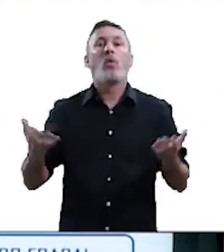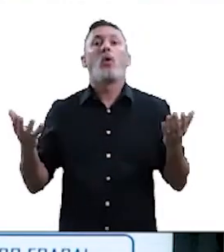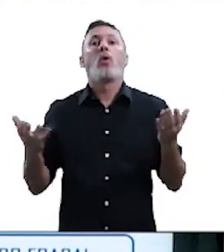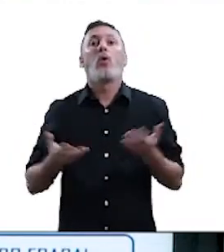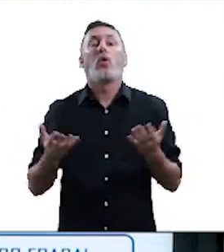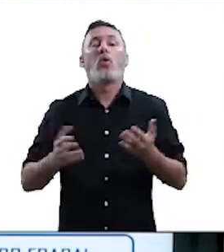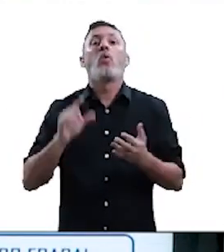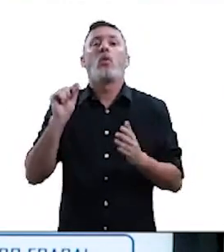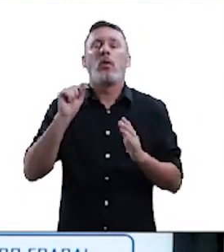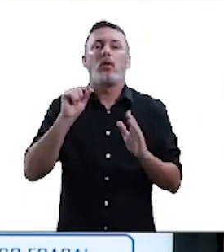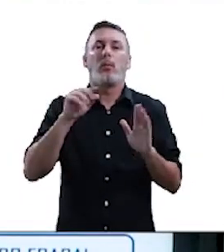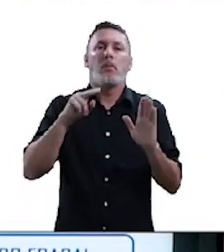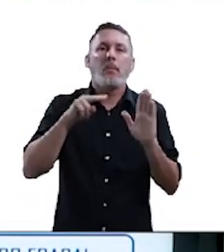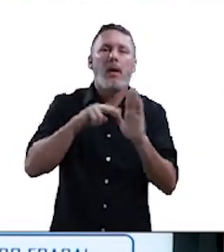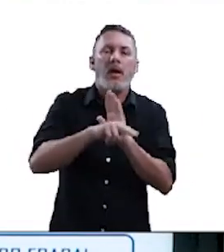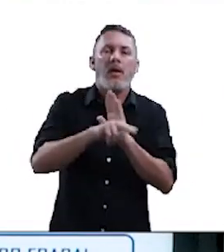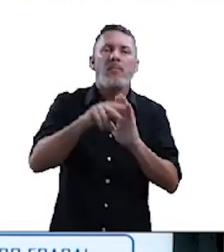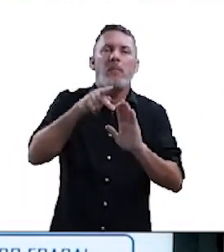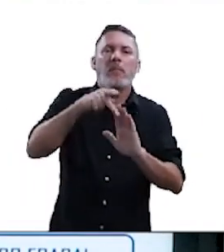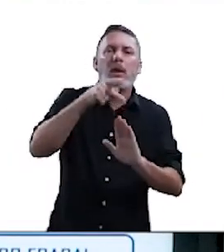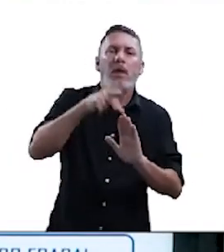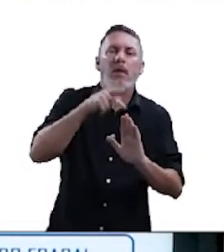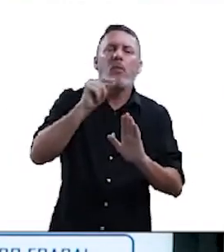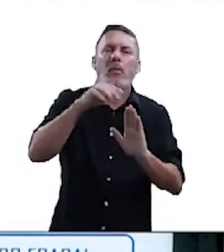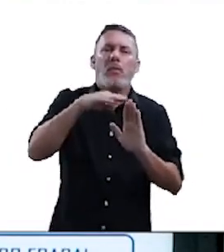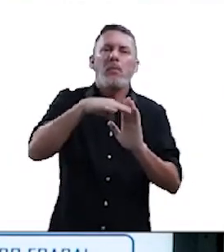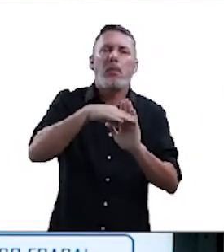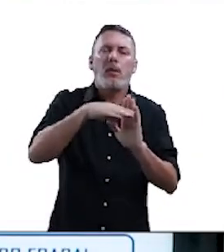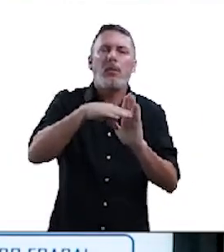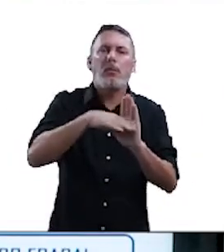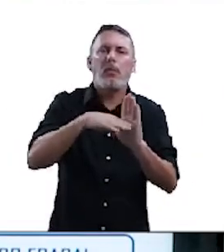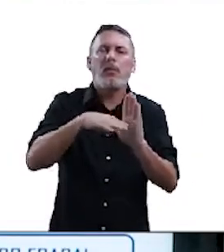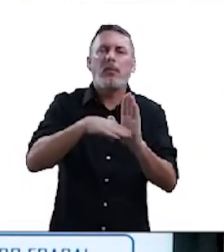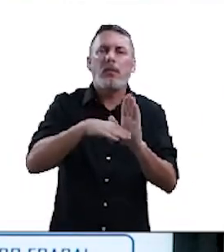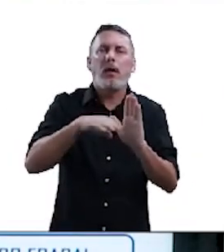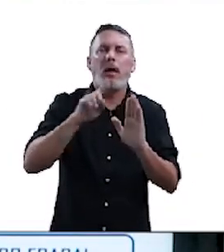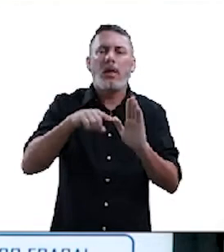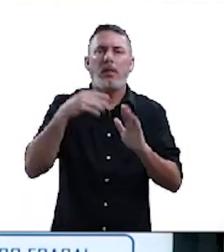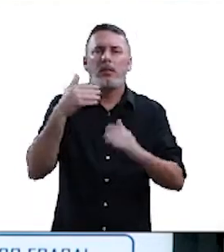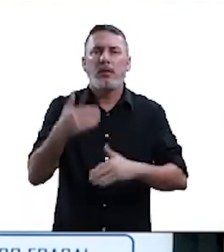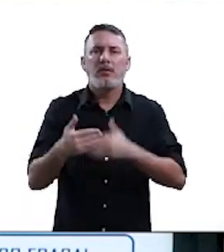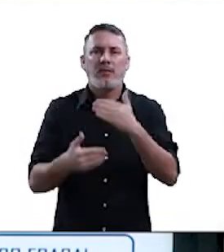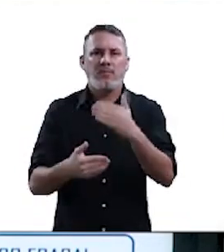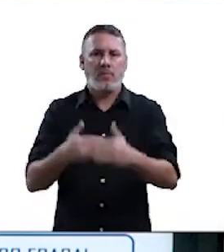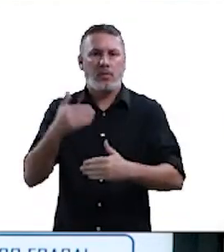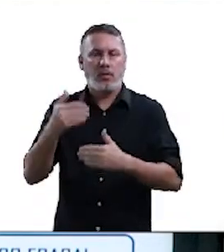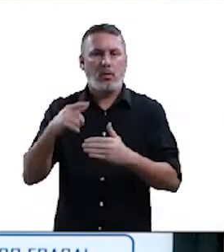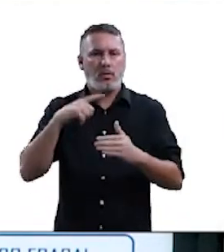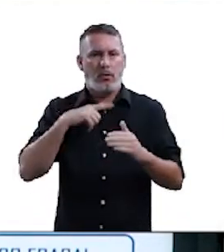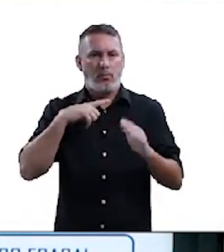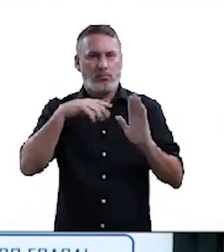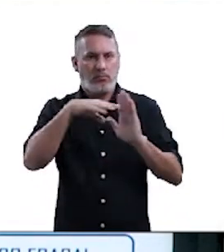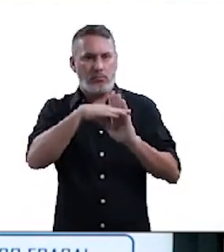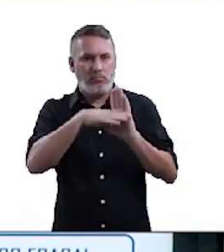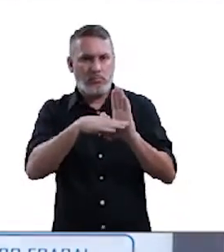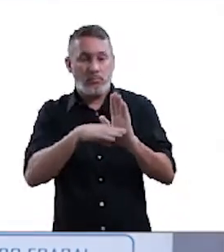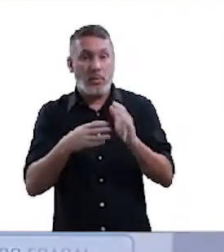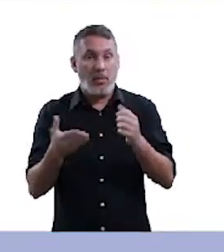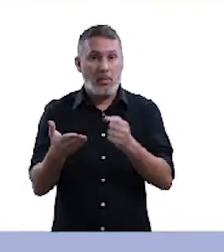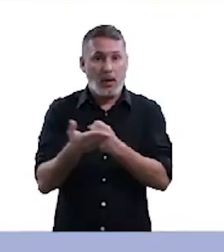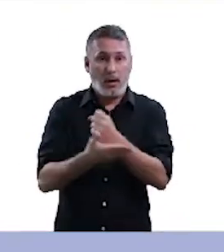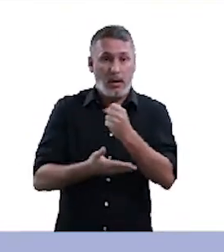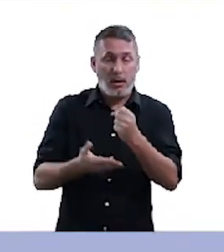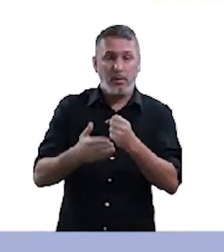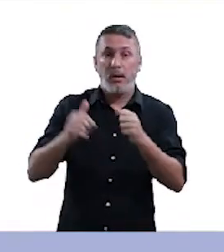do desenvolvimento, que consiste em tópico frasal, fundamentação e análise. Preste